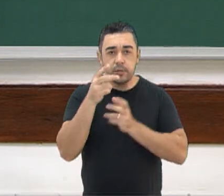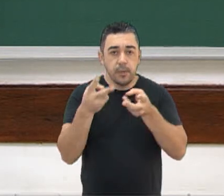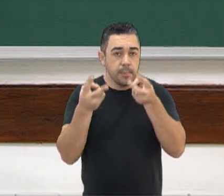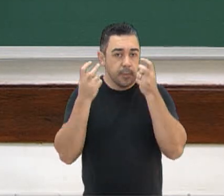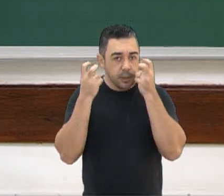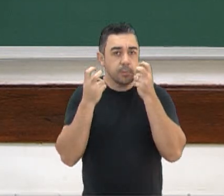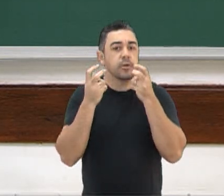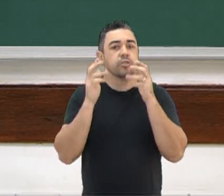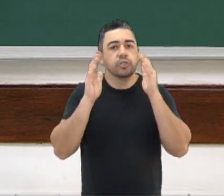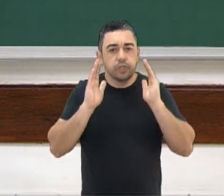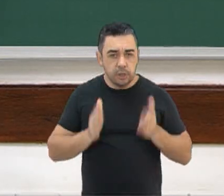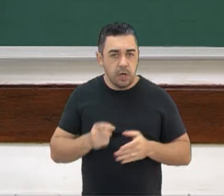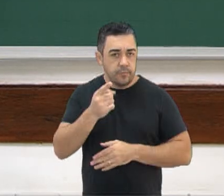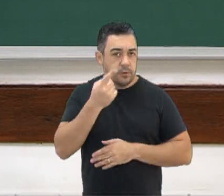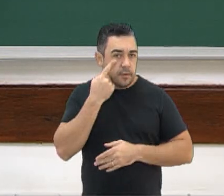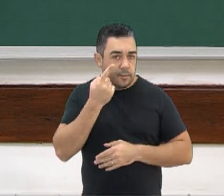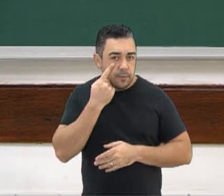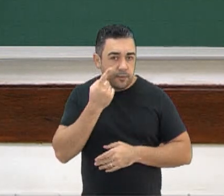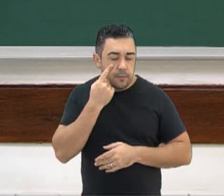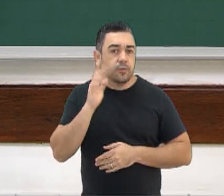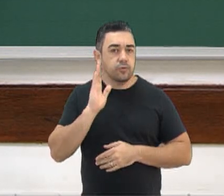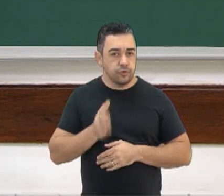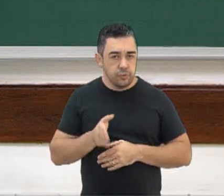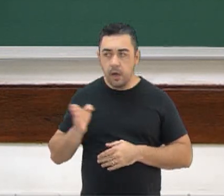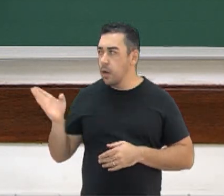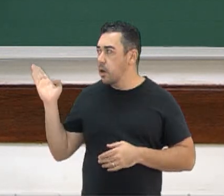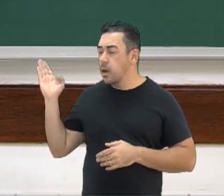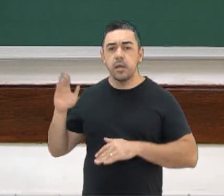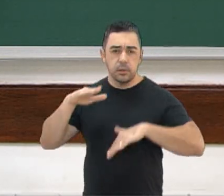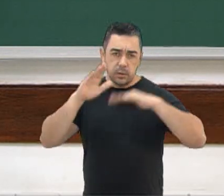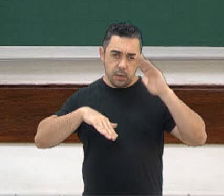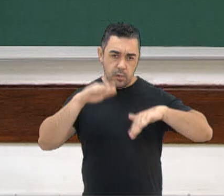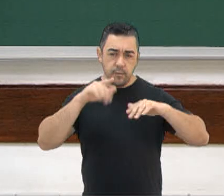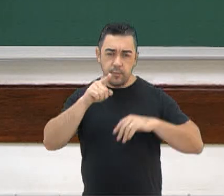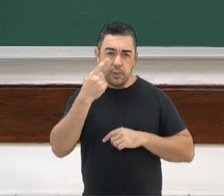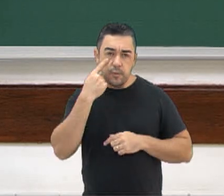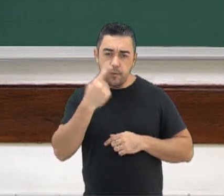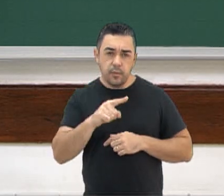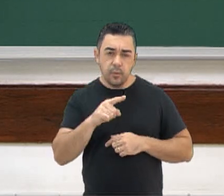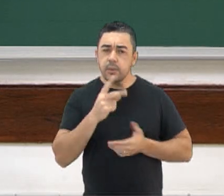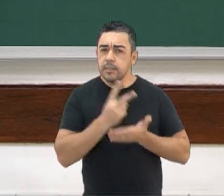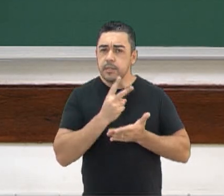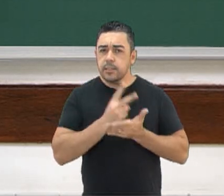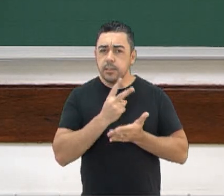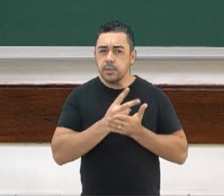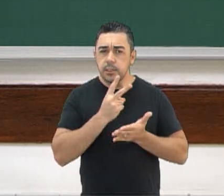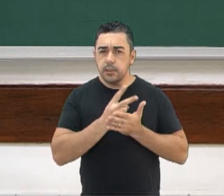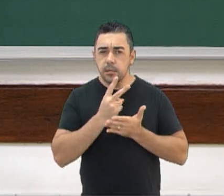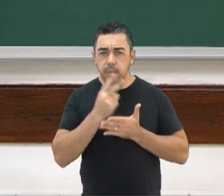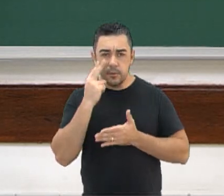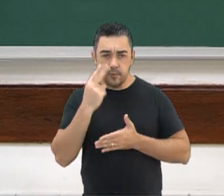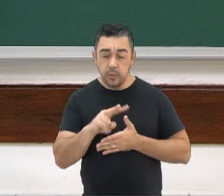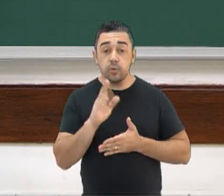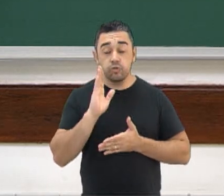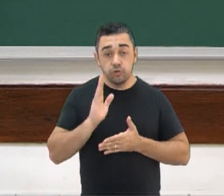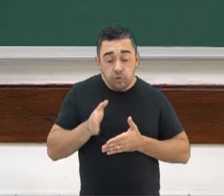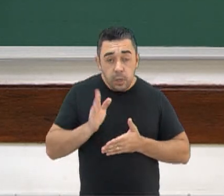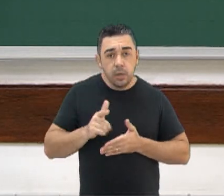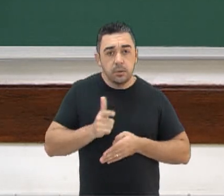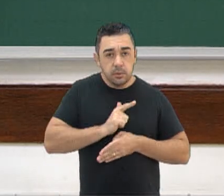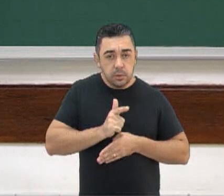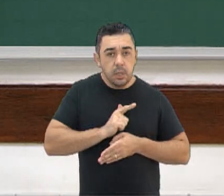certamente você já tinha visto essa imagem por aí. Ela é representada, já foi